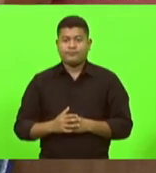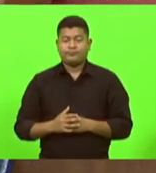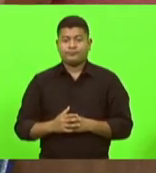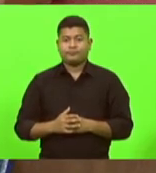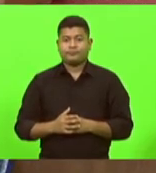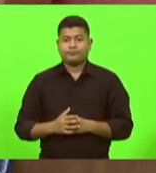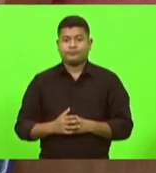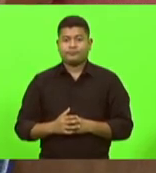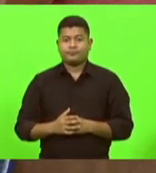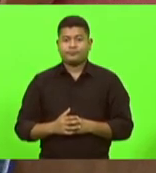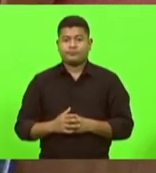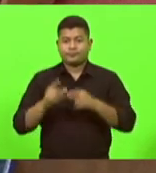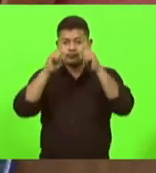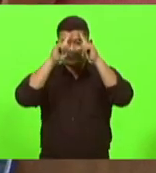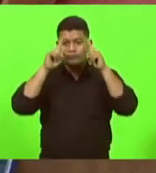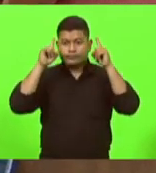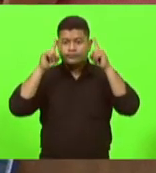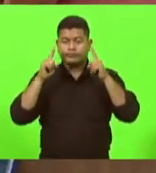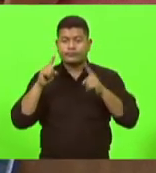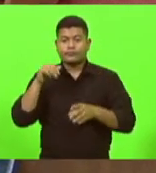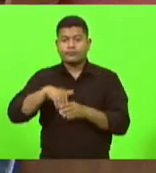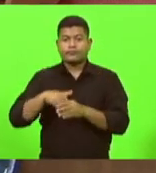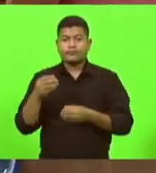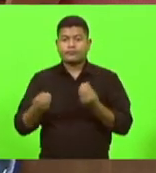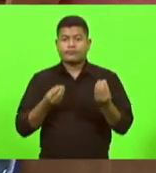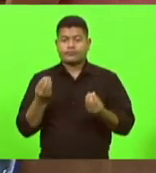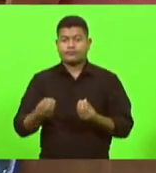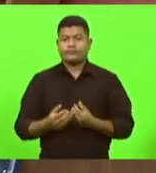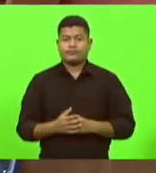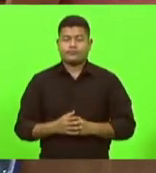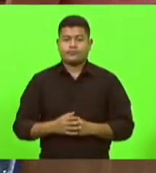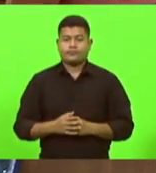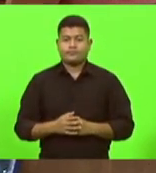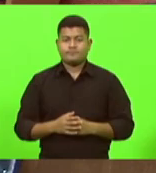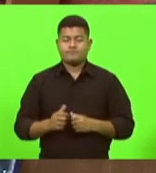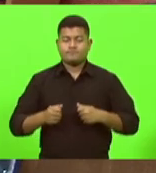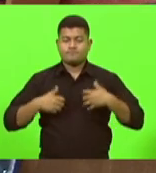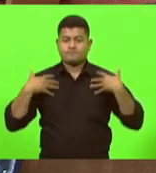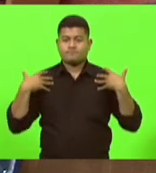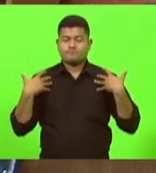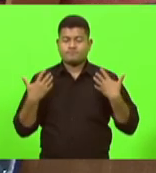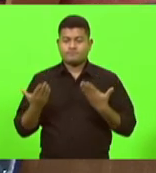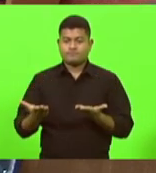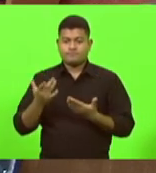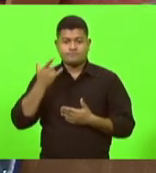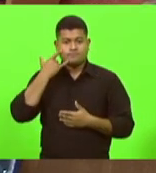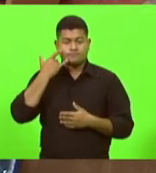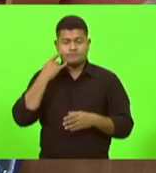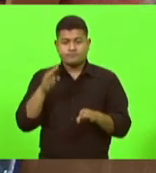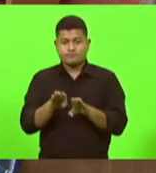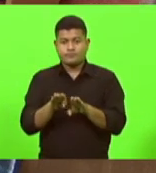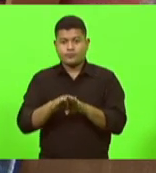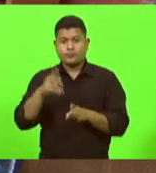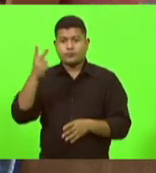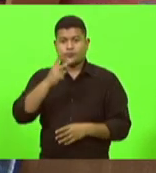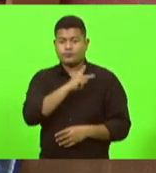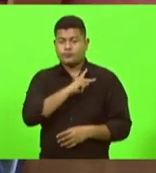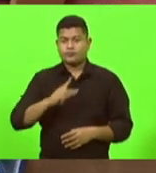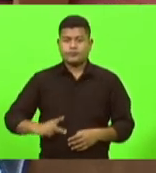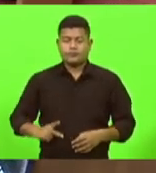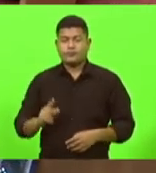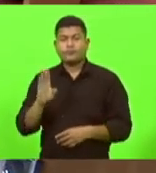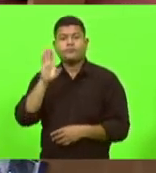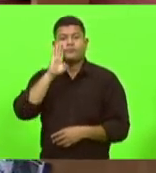deputado Neudi Sareta? Minhas homenagens ao presidente Mauro de Nadal, o vice Berlanda, pela gestão que